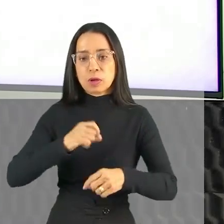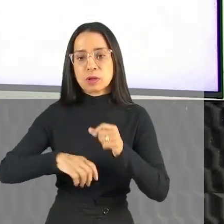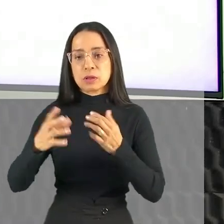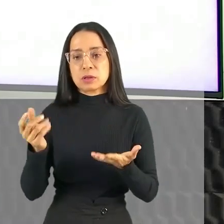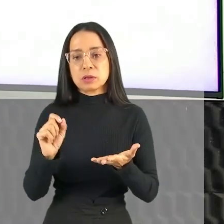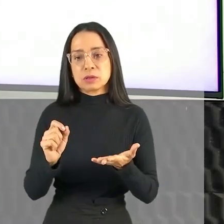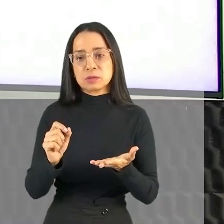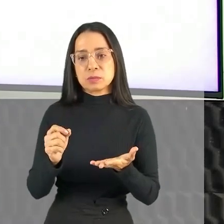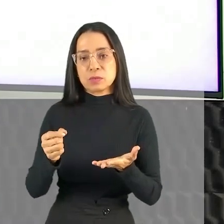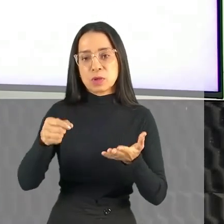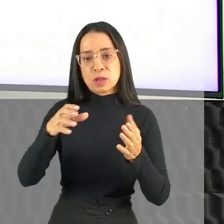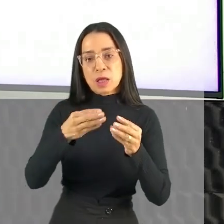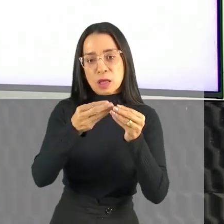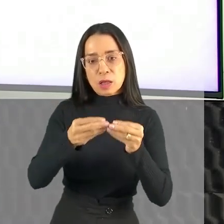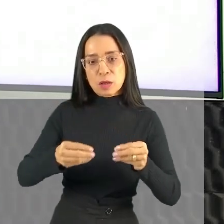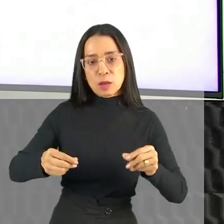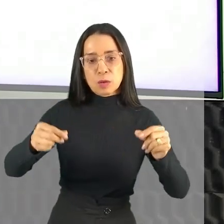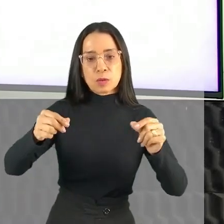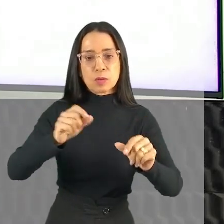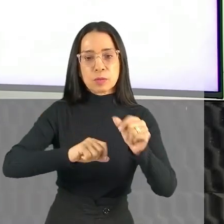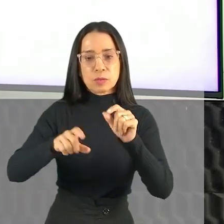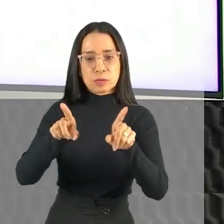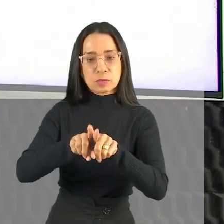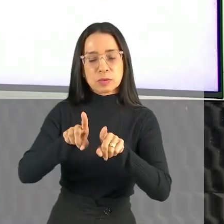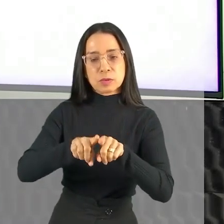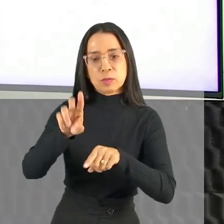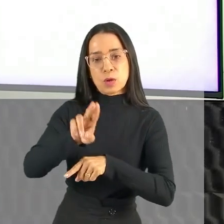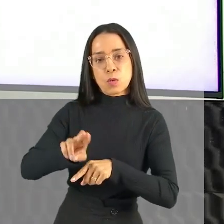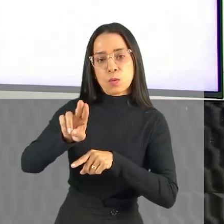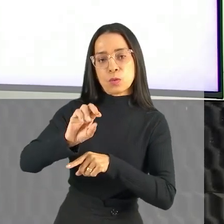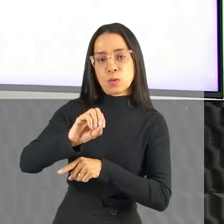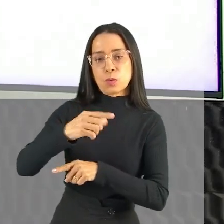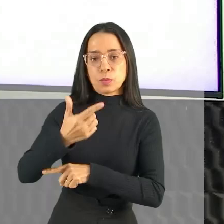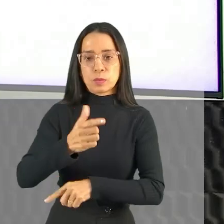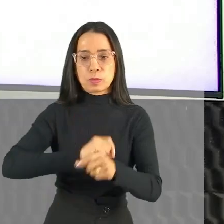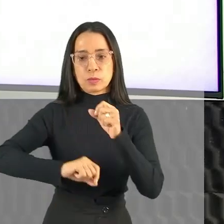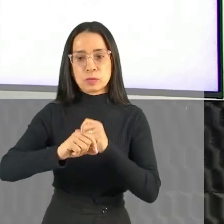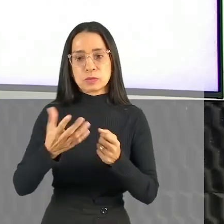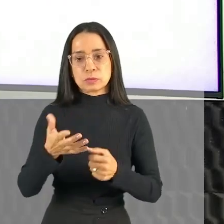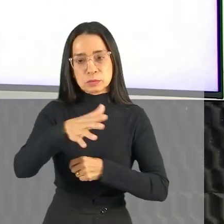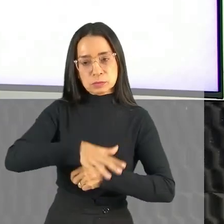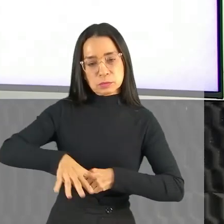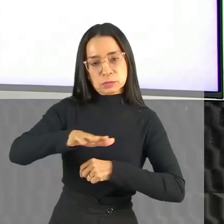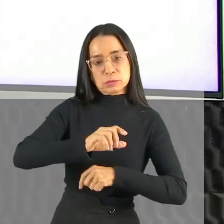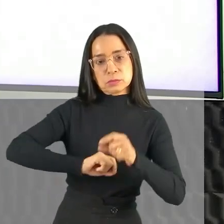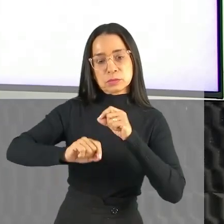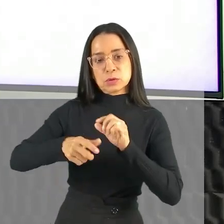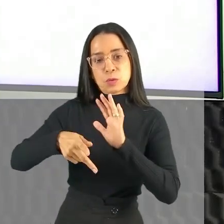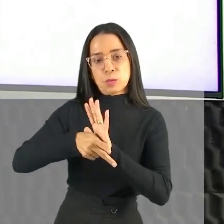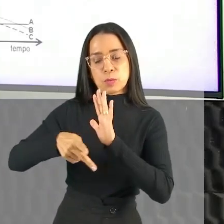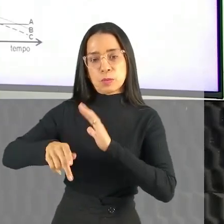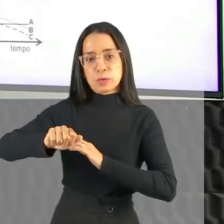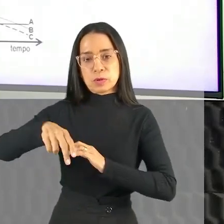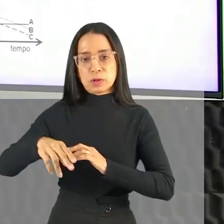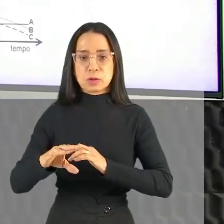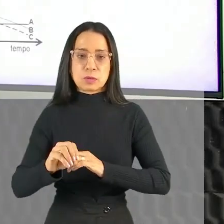de anóxia, com diminuição do número e da riqueza de organismos.